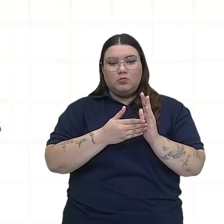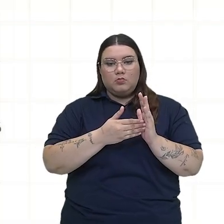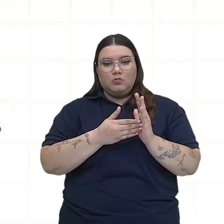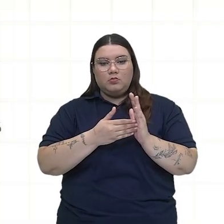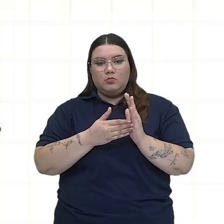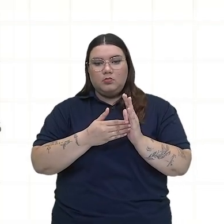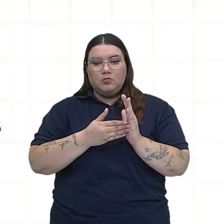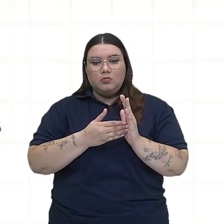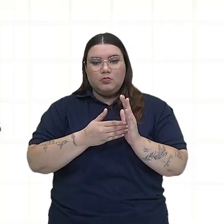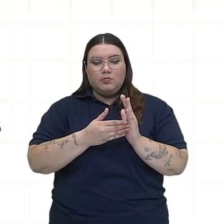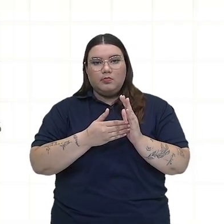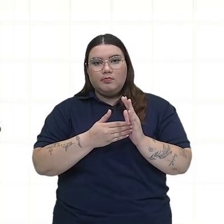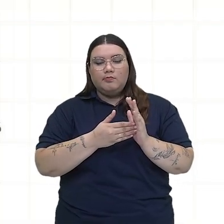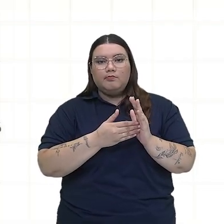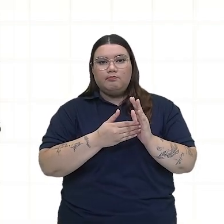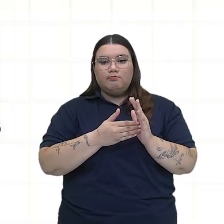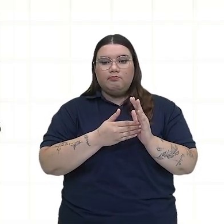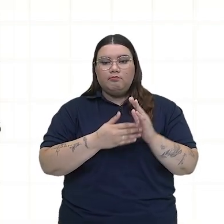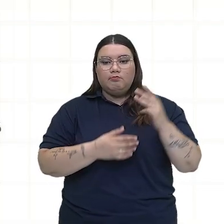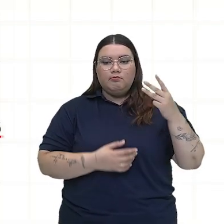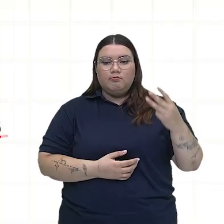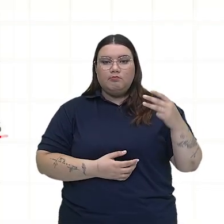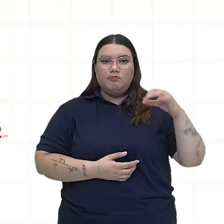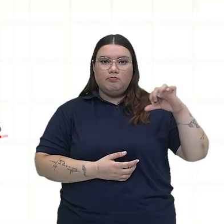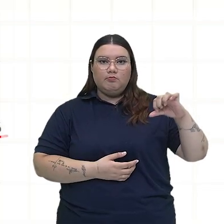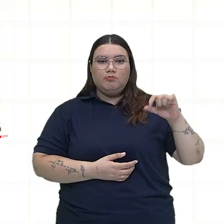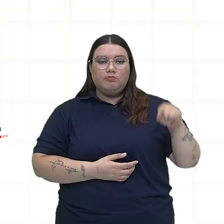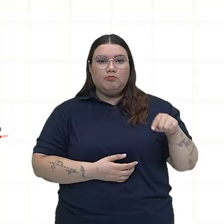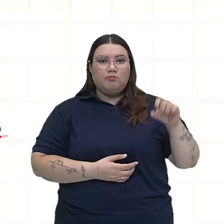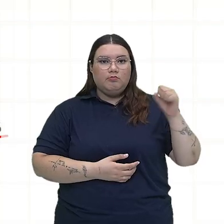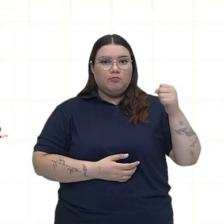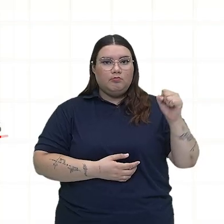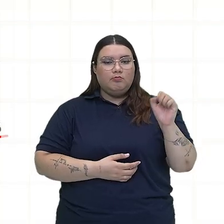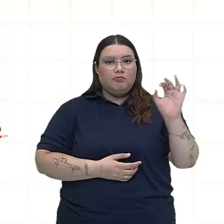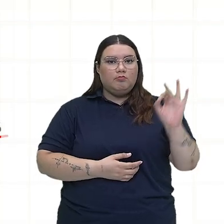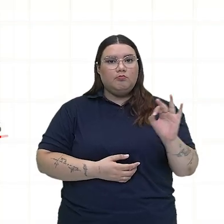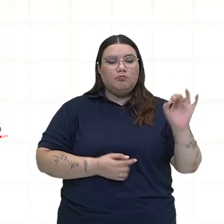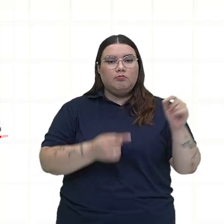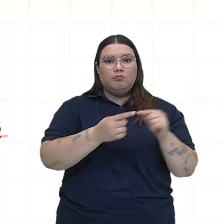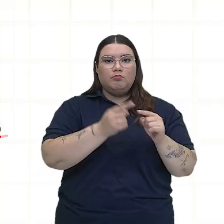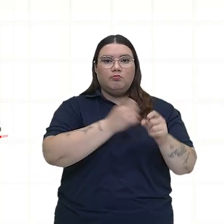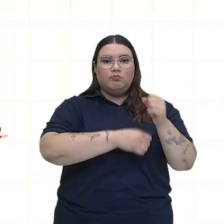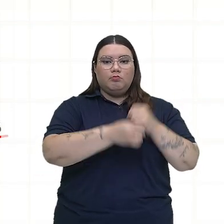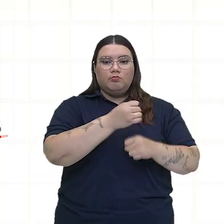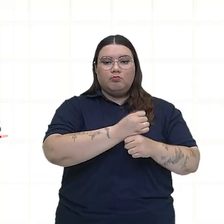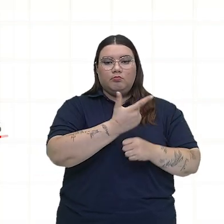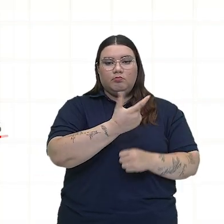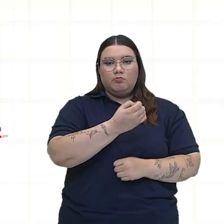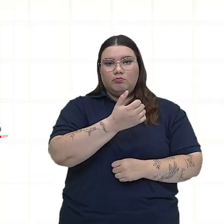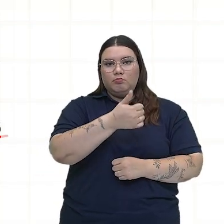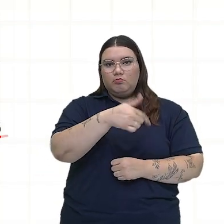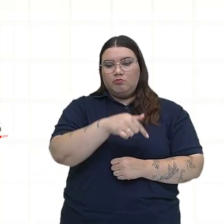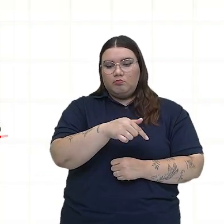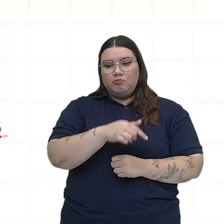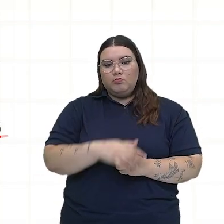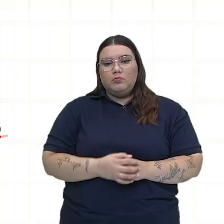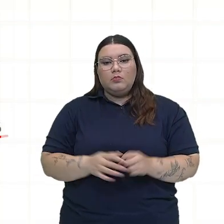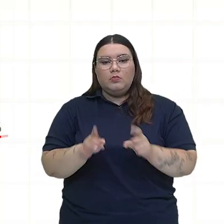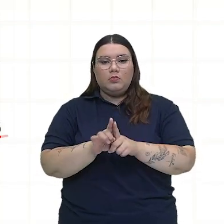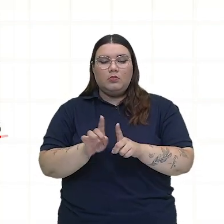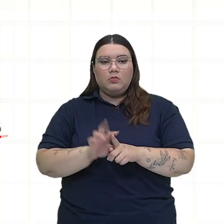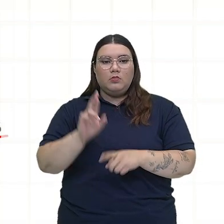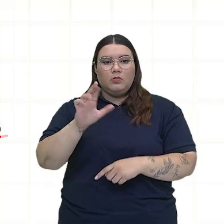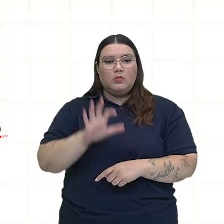na sequência 29,8% e finaliza em 2017 com 30,8%. A gente tem